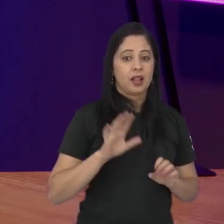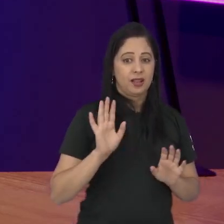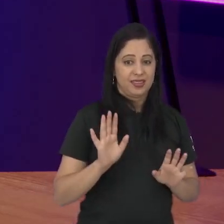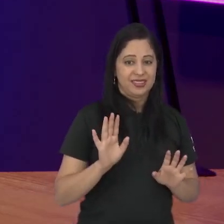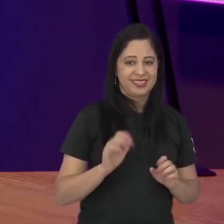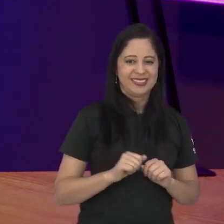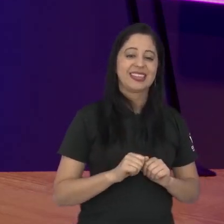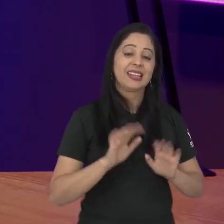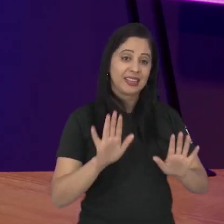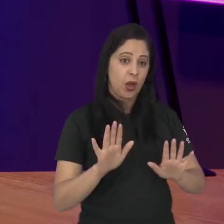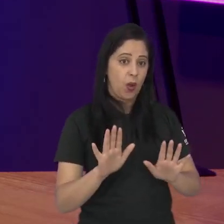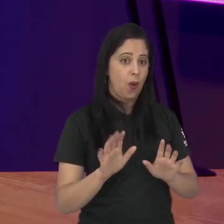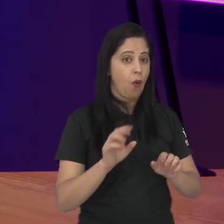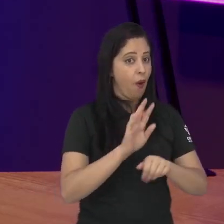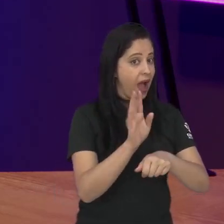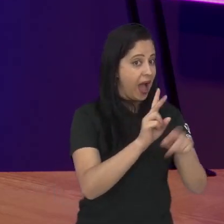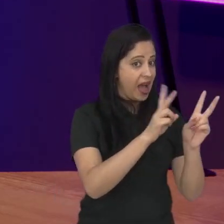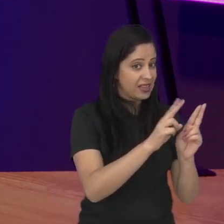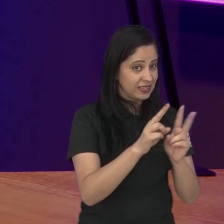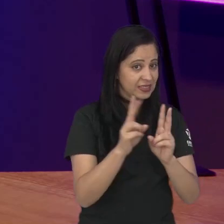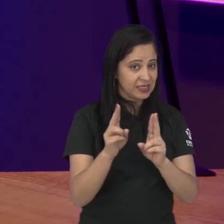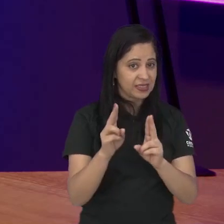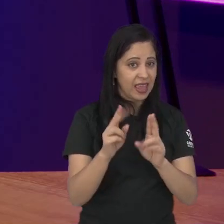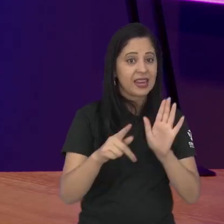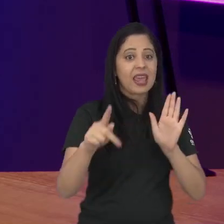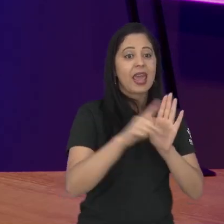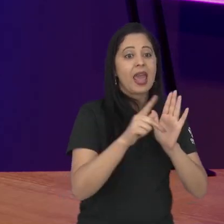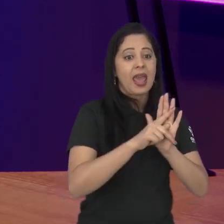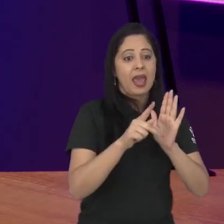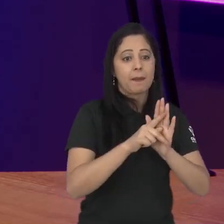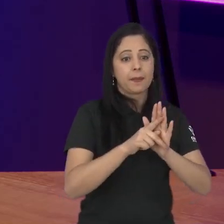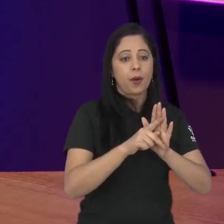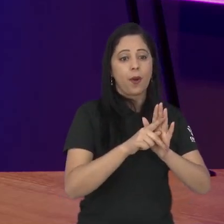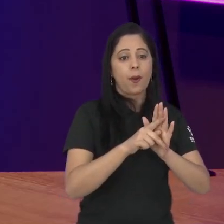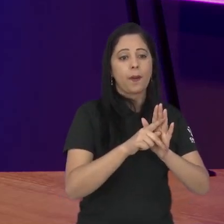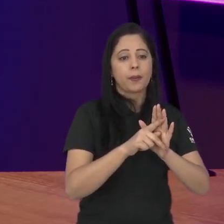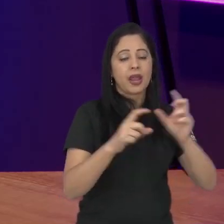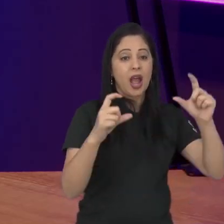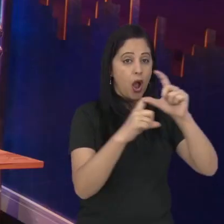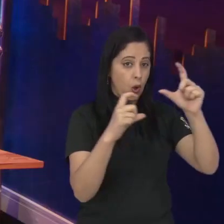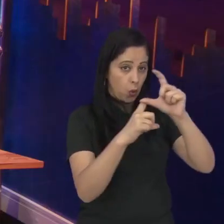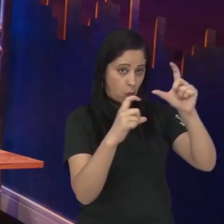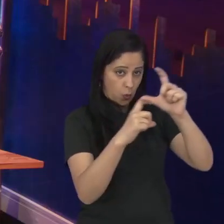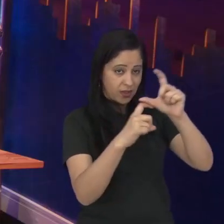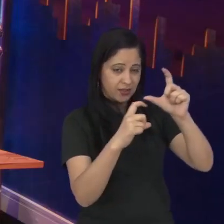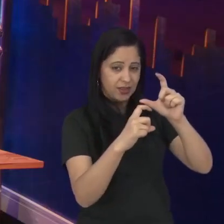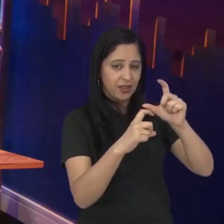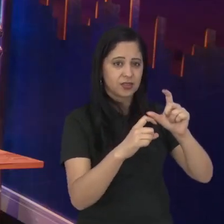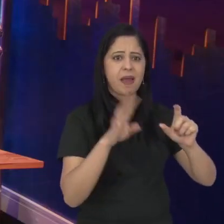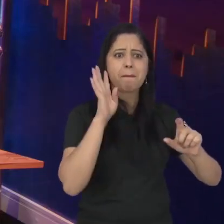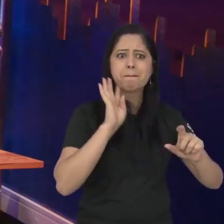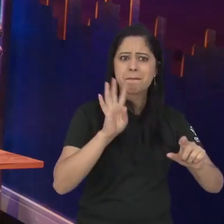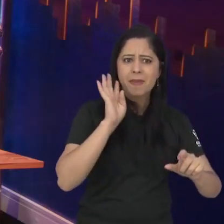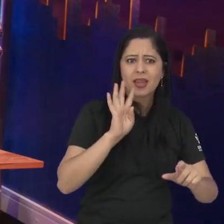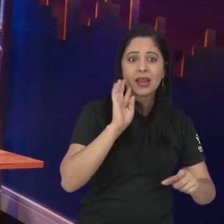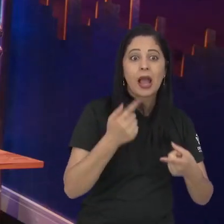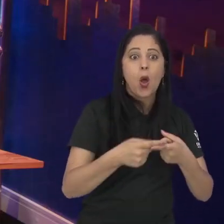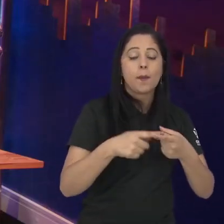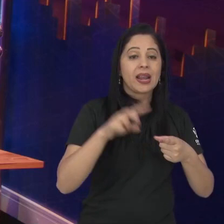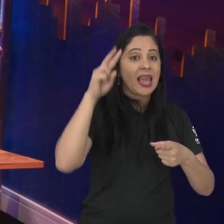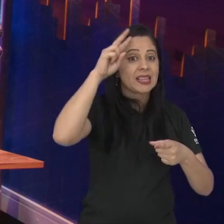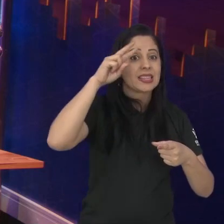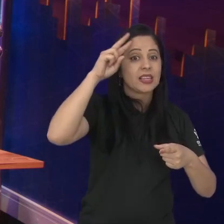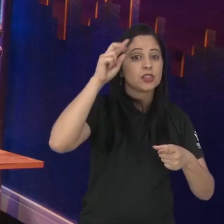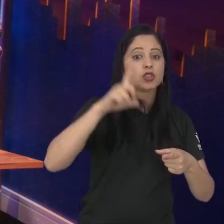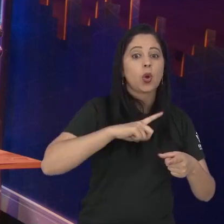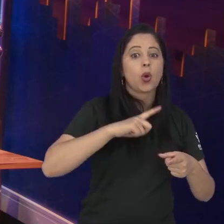Sweet Tooth, ele veio de quadrinhos, então do Jeff Lemire. Então é bem bacana, porque na